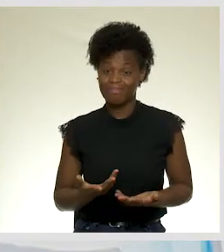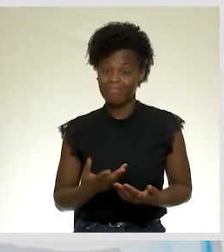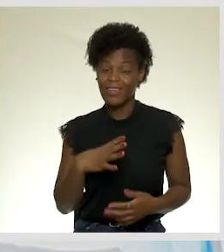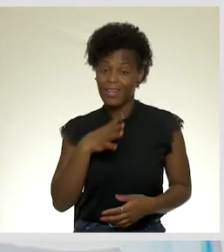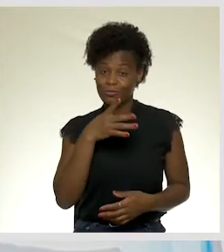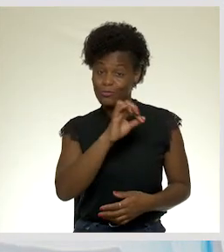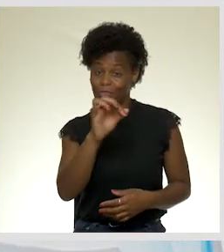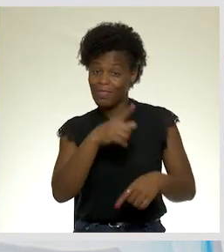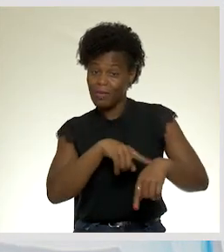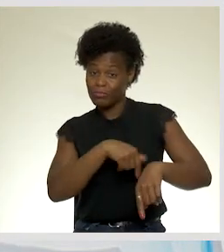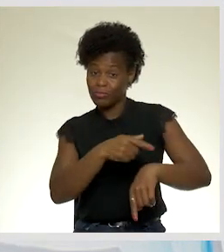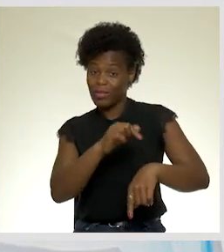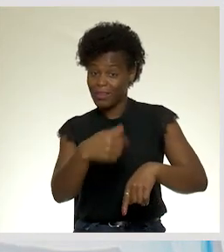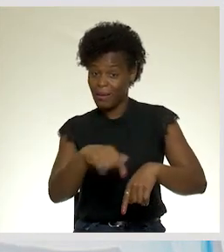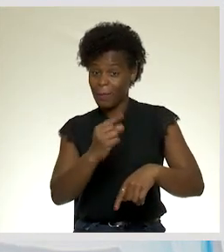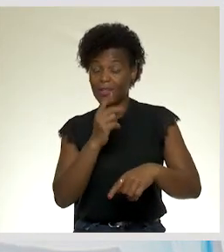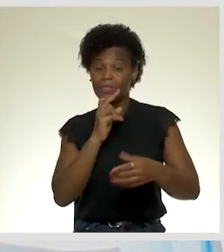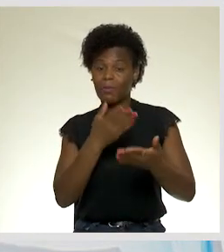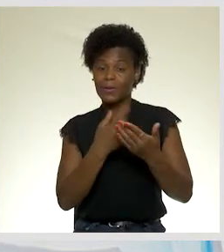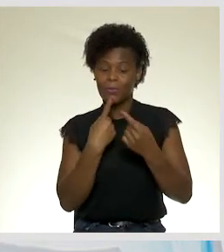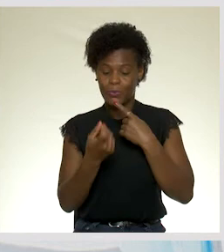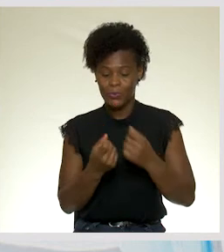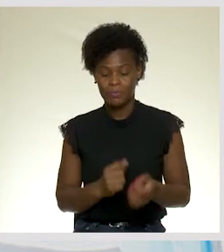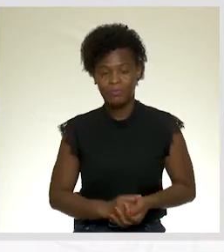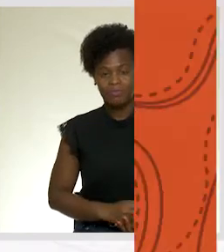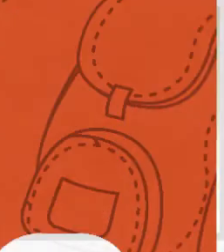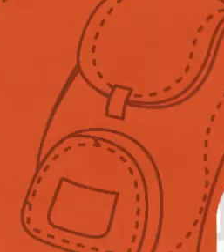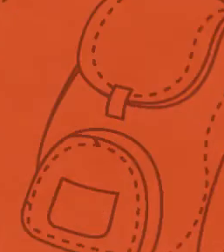Vocês vão ter um pequeno momento para responder estas perguntas.